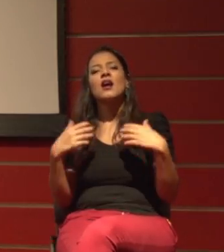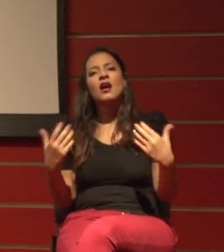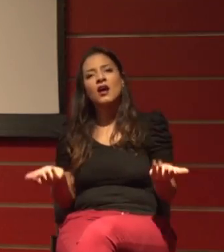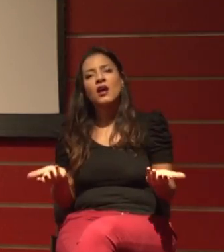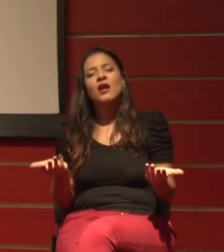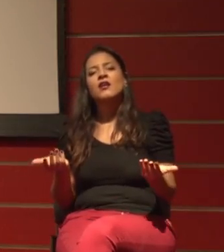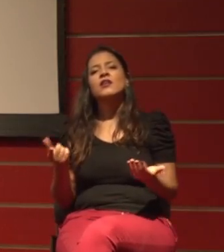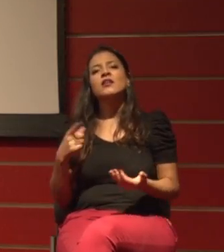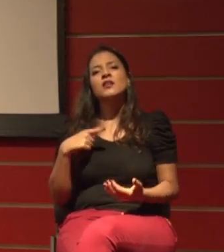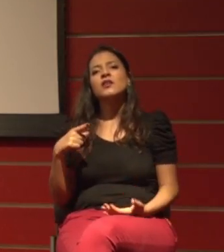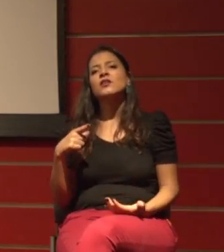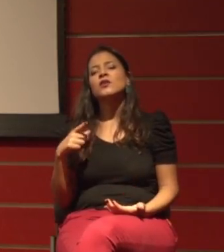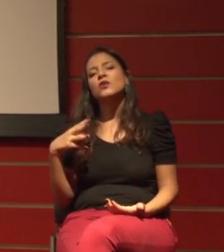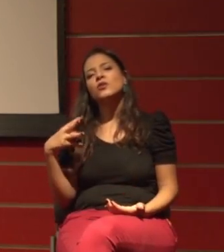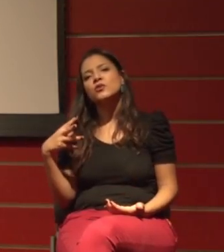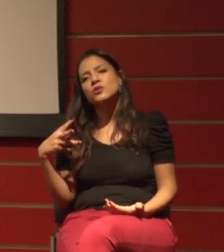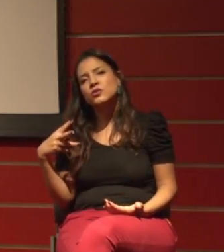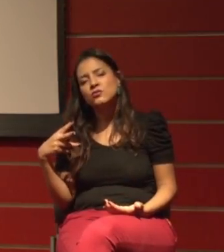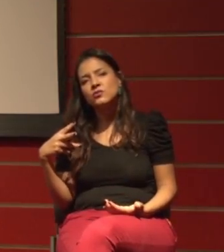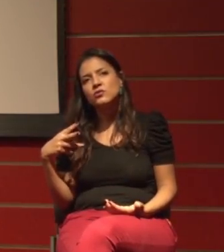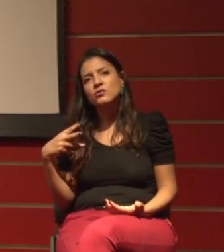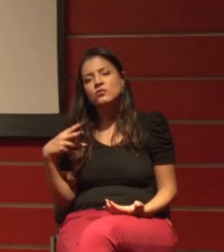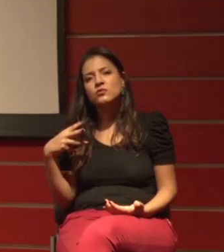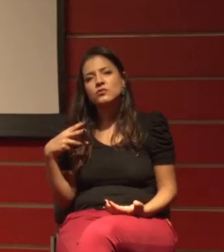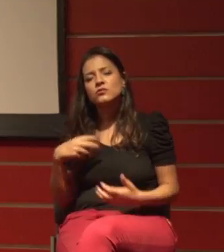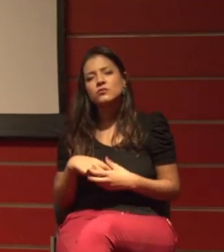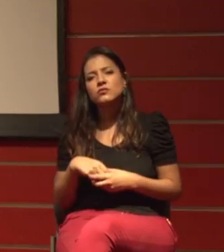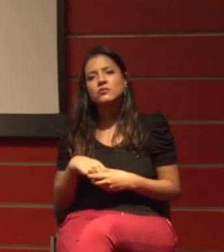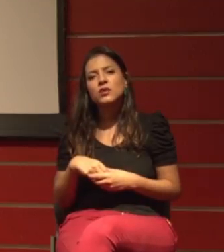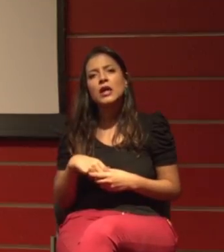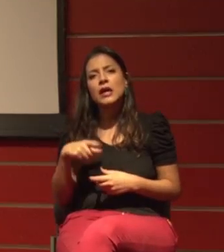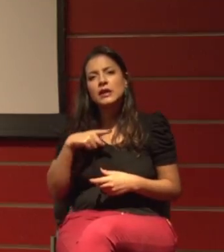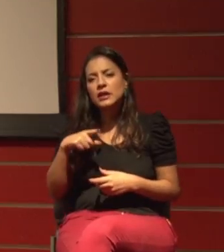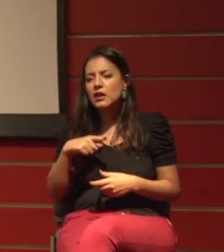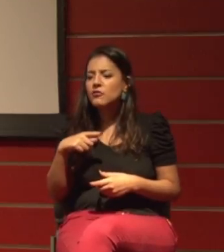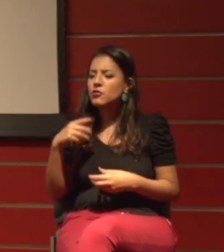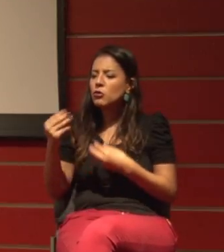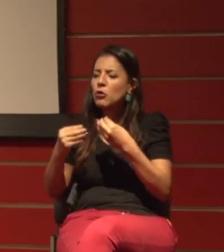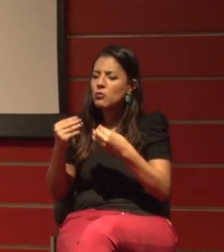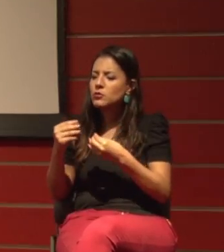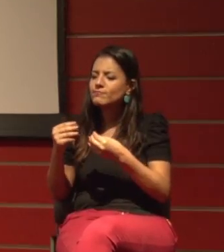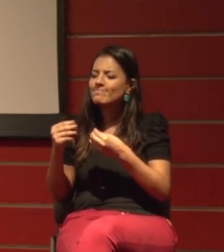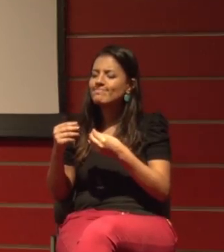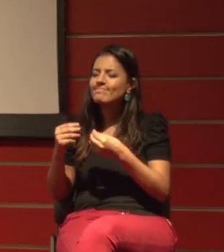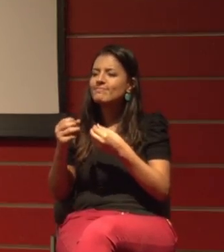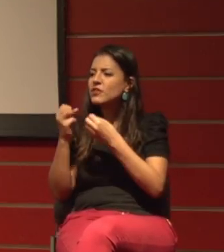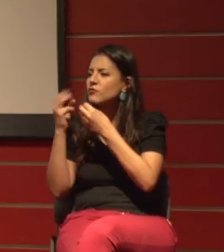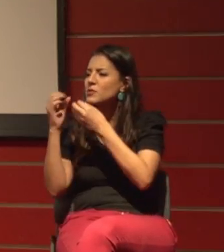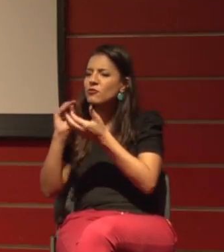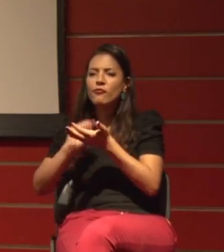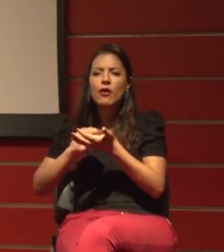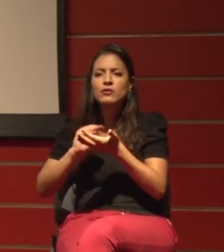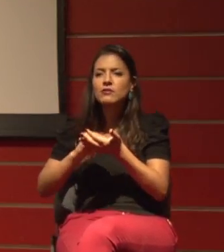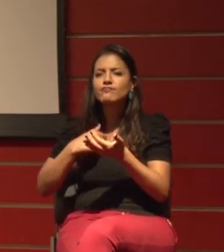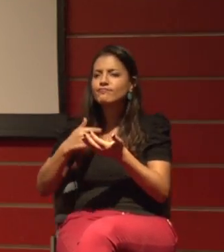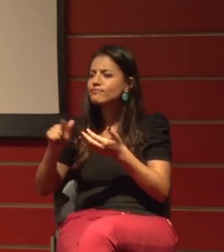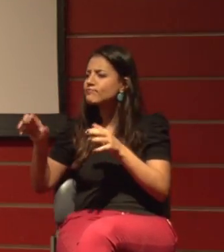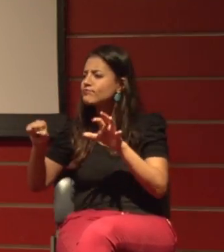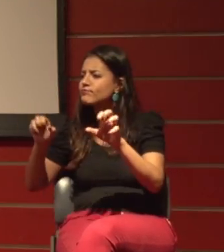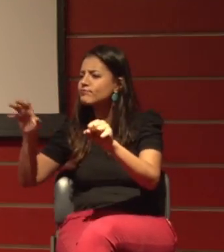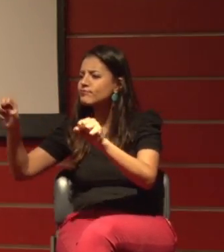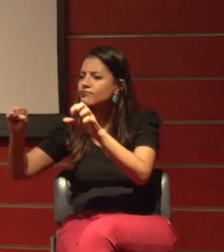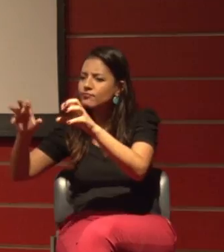havendo contando toda a possibilidade e preenchendo essas essas as lacunas né dessas informações